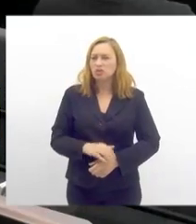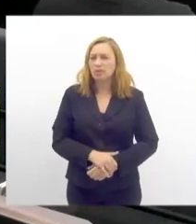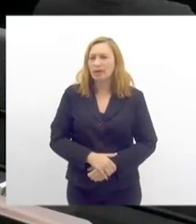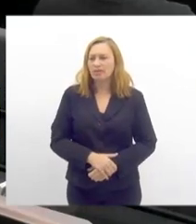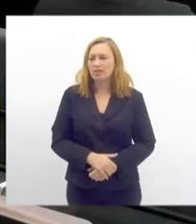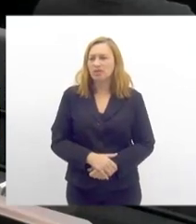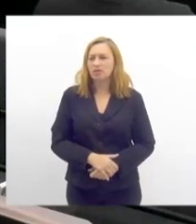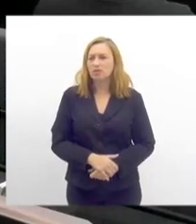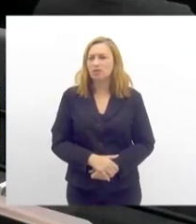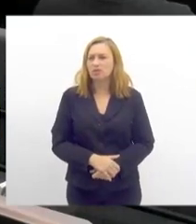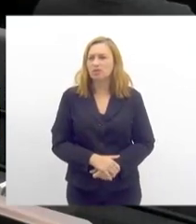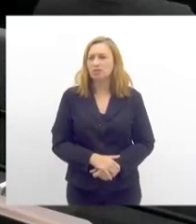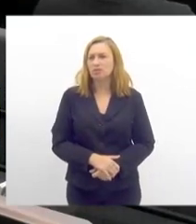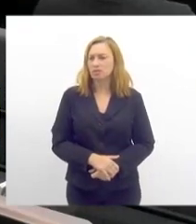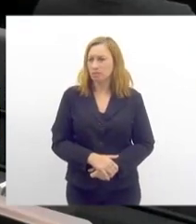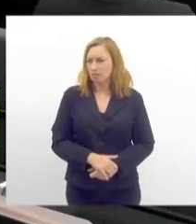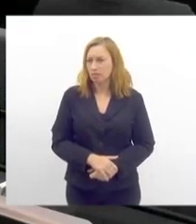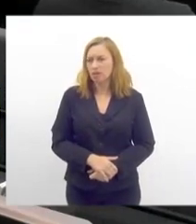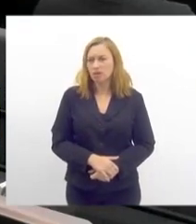Gente, boa.